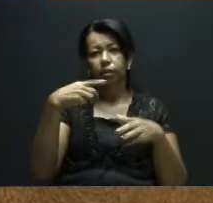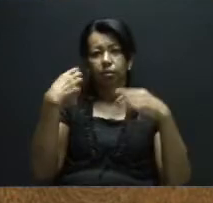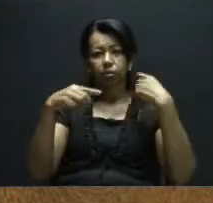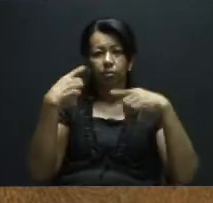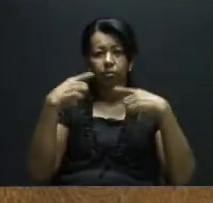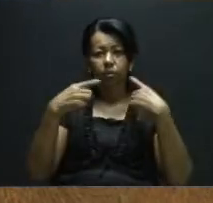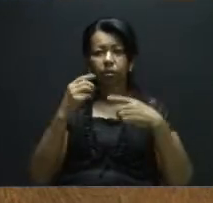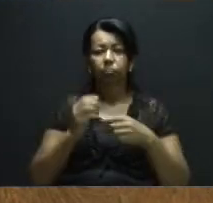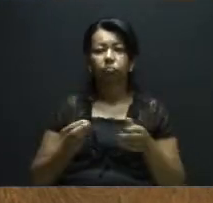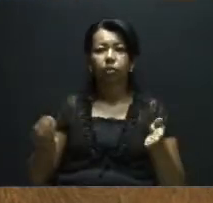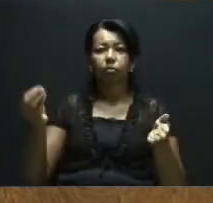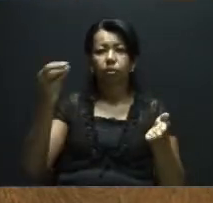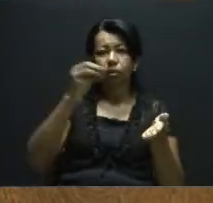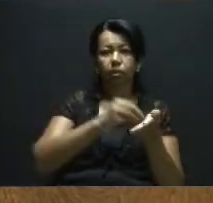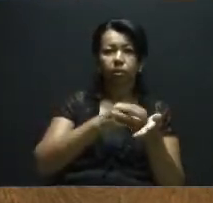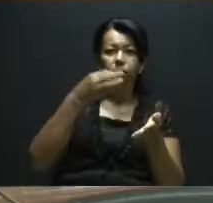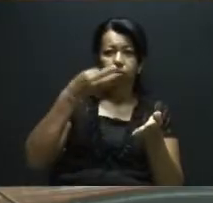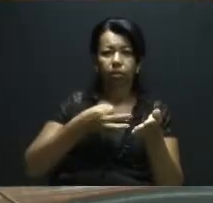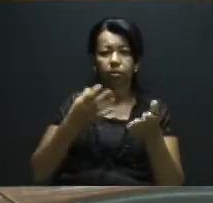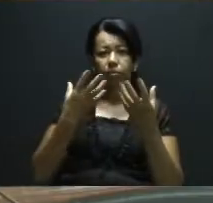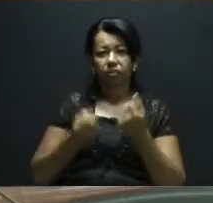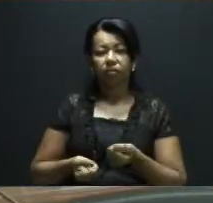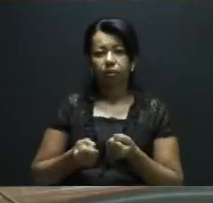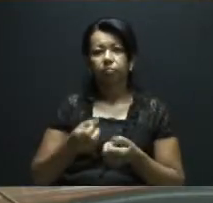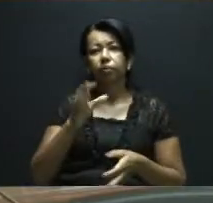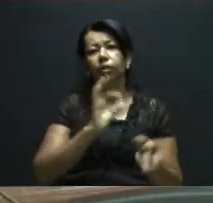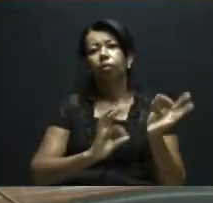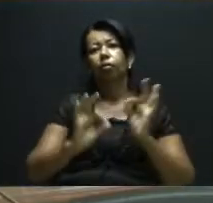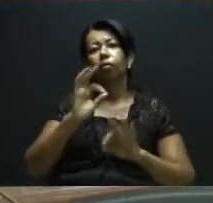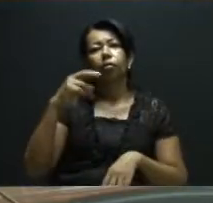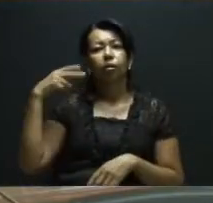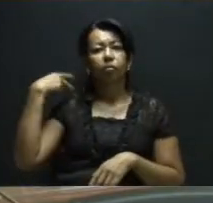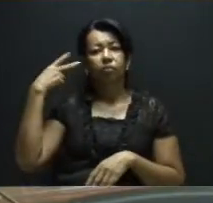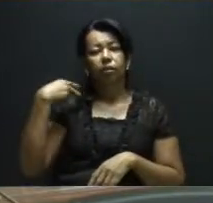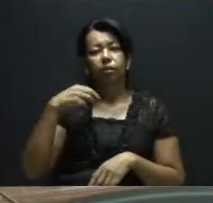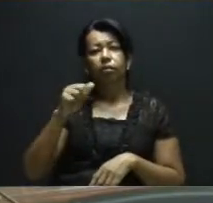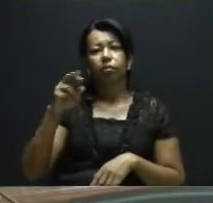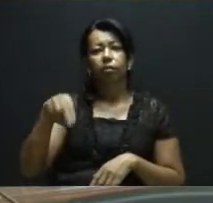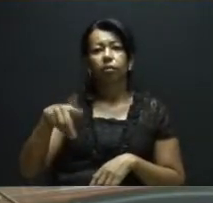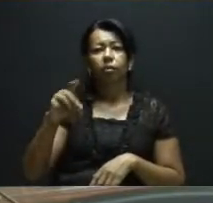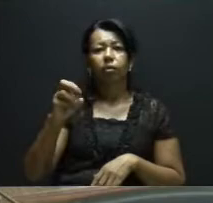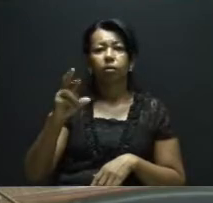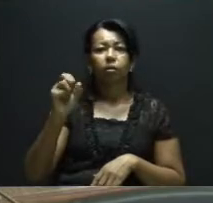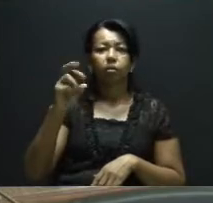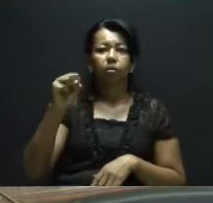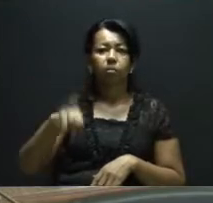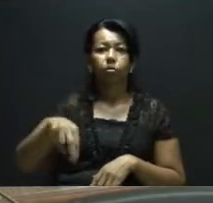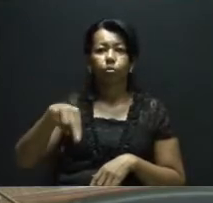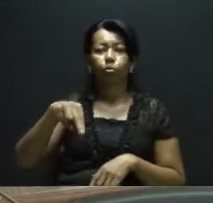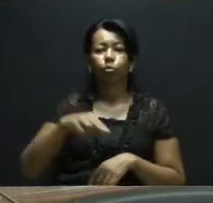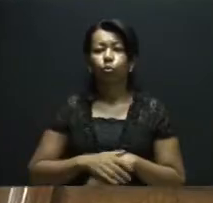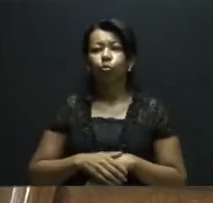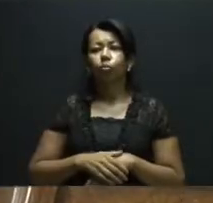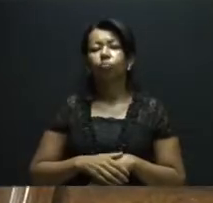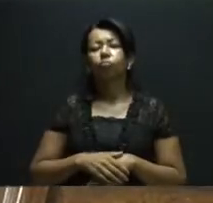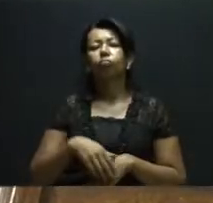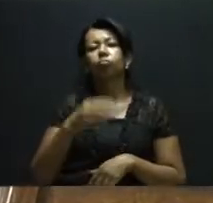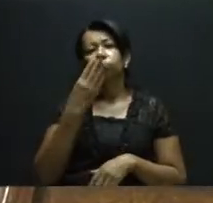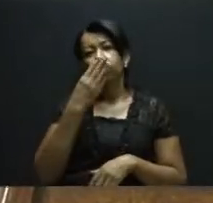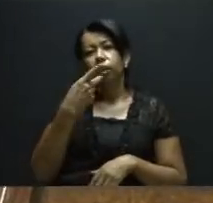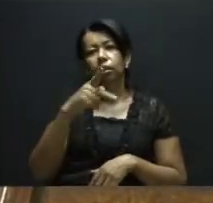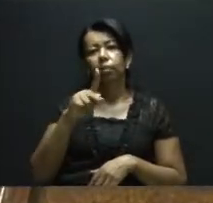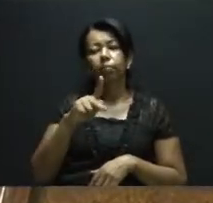já incorporada à emenda aprovada a questão de ordem senhor presidente do movimento ao plenário a questão de ordem vereadores gostaria que vossa excelência